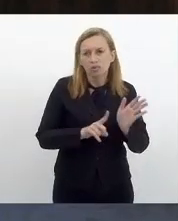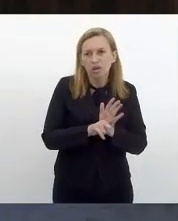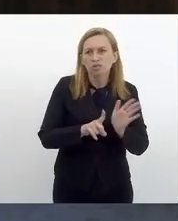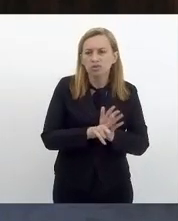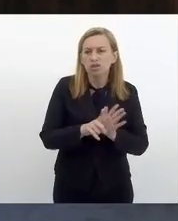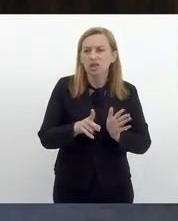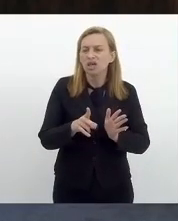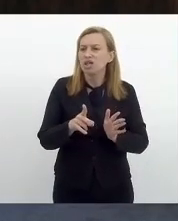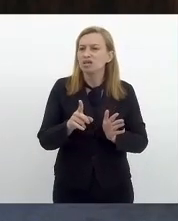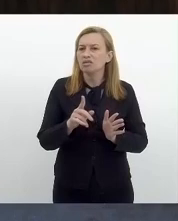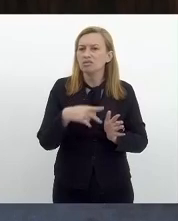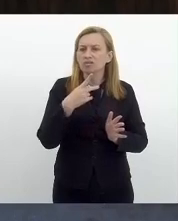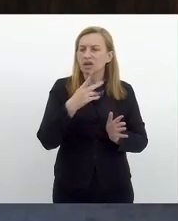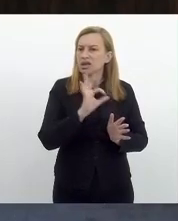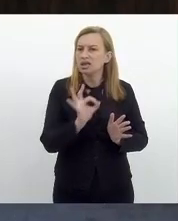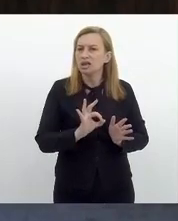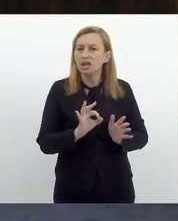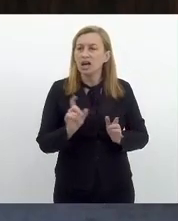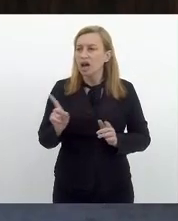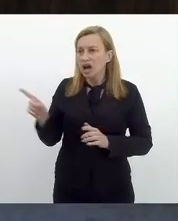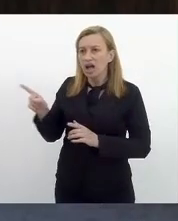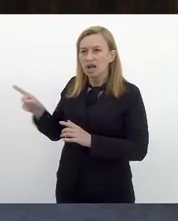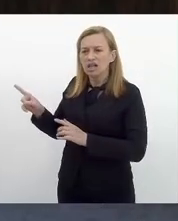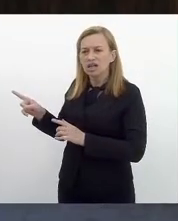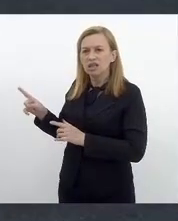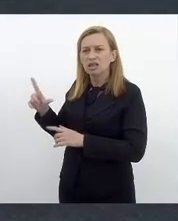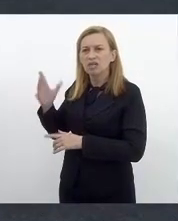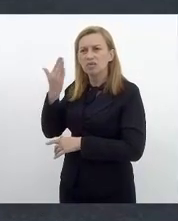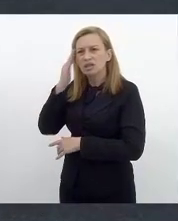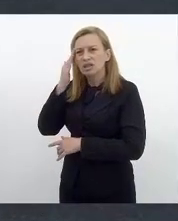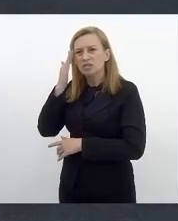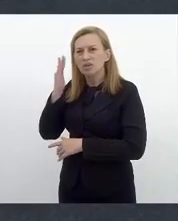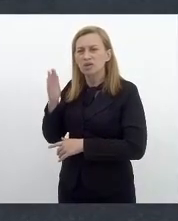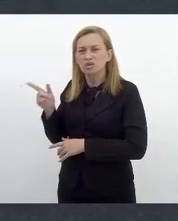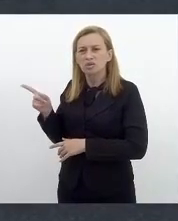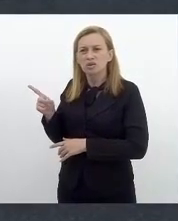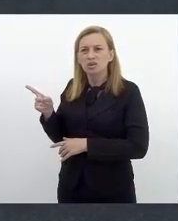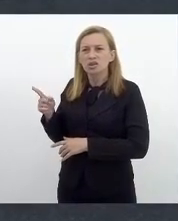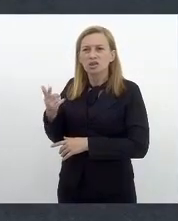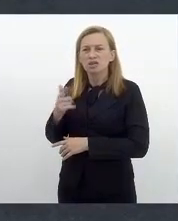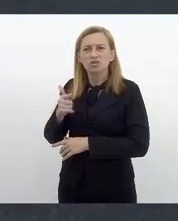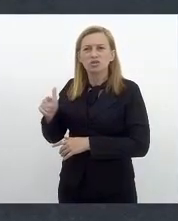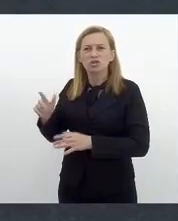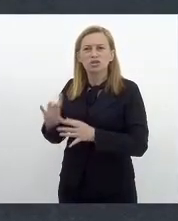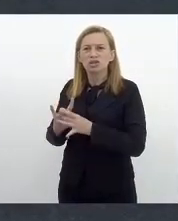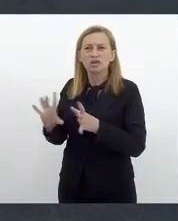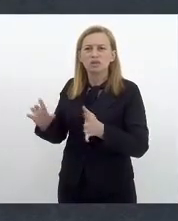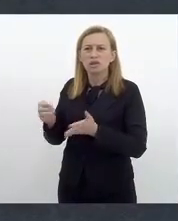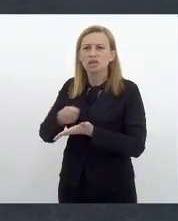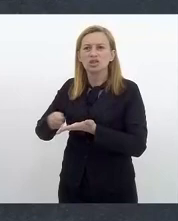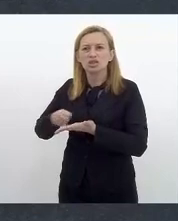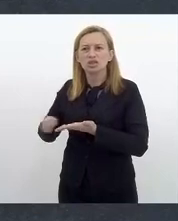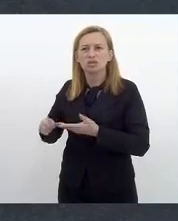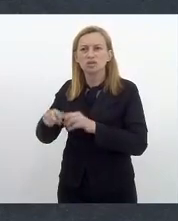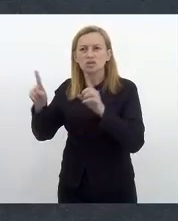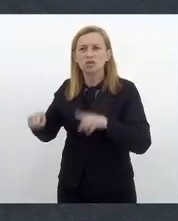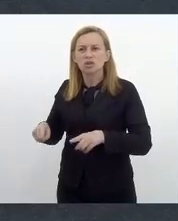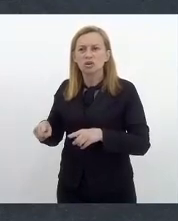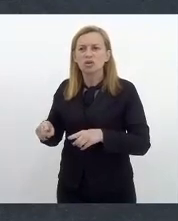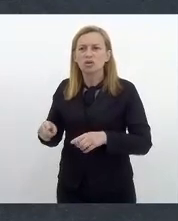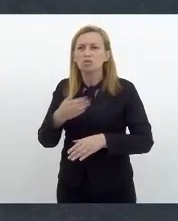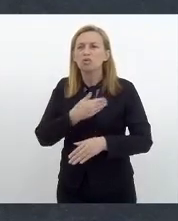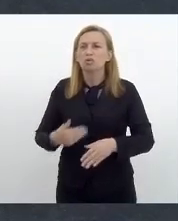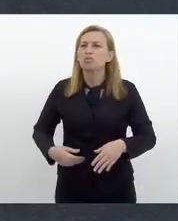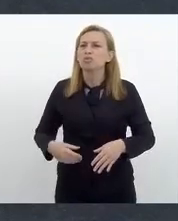Pacheco questionamos é porque ali na minha bancada parece houve entendimento de que não tinha sido abertas ainda inscrições do Servidor estão